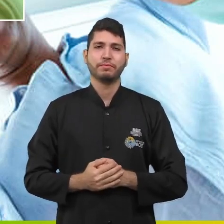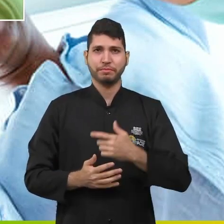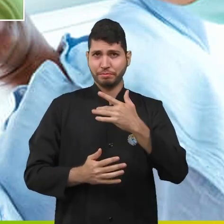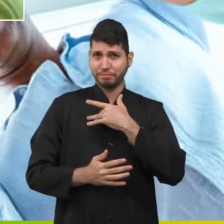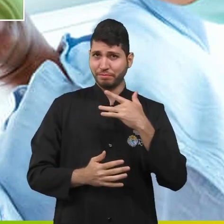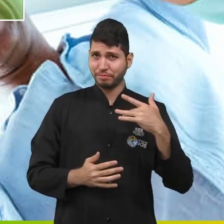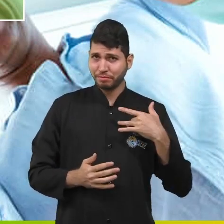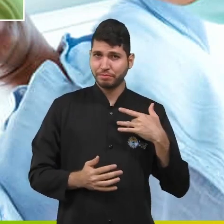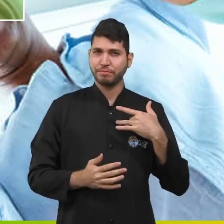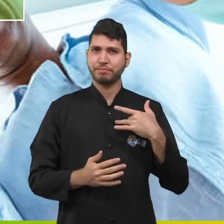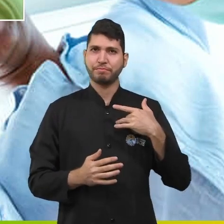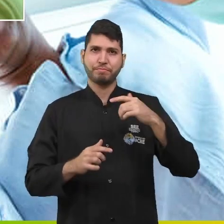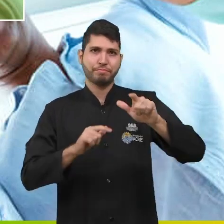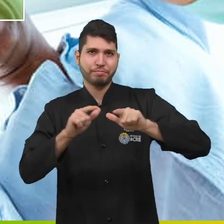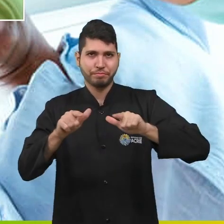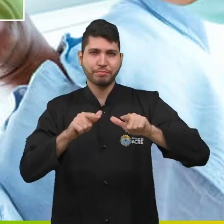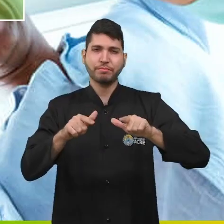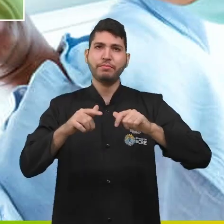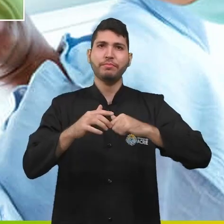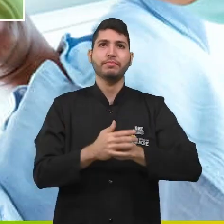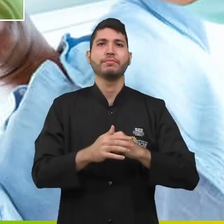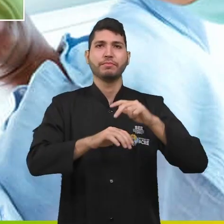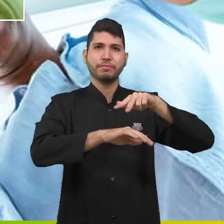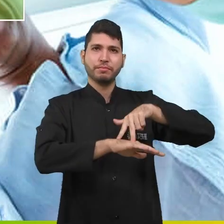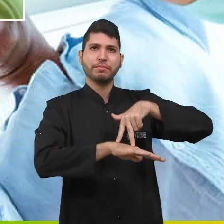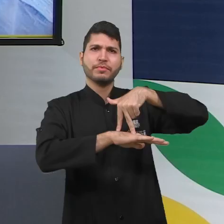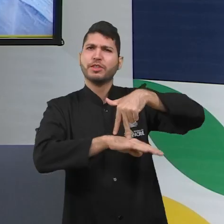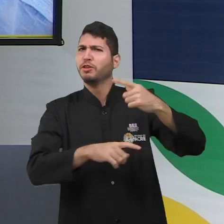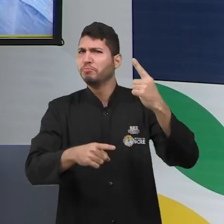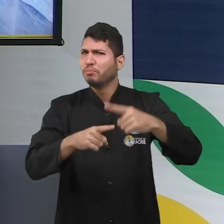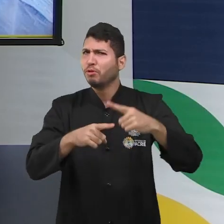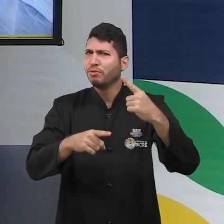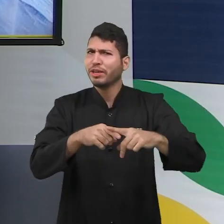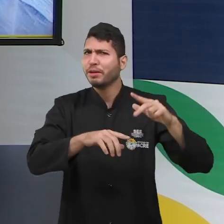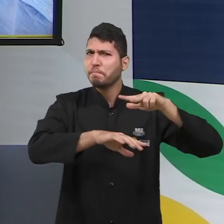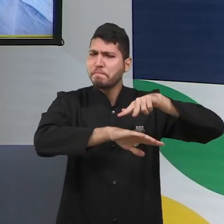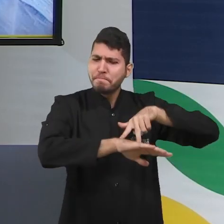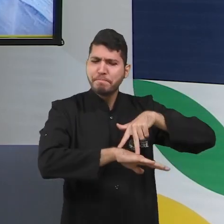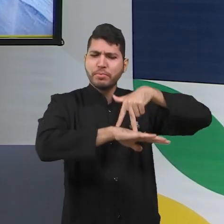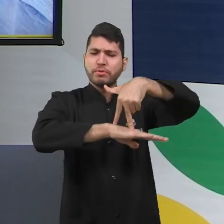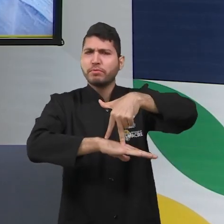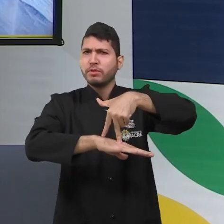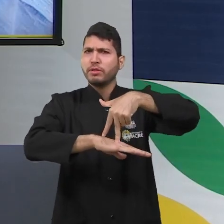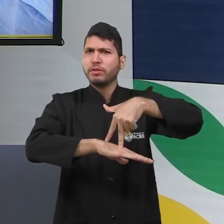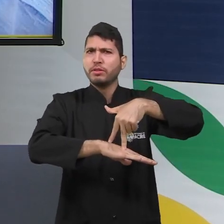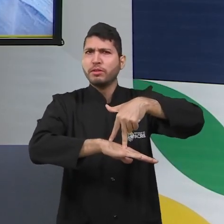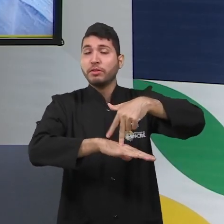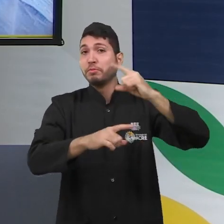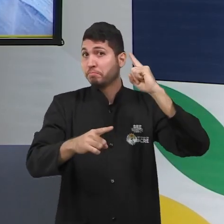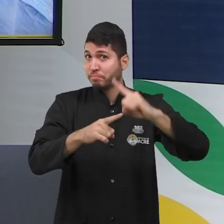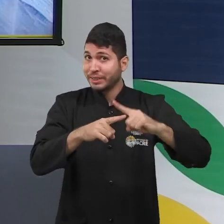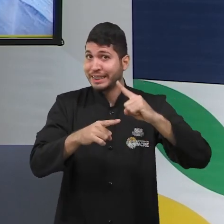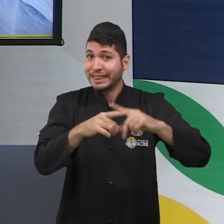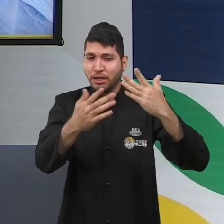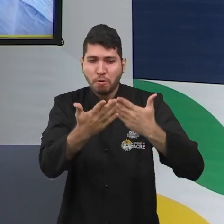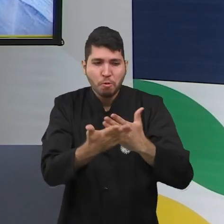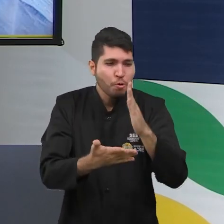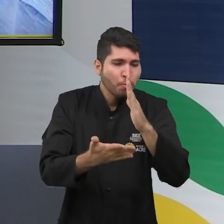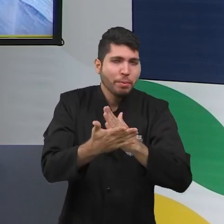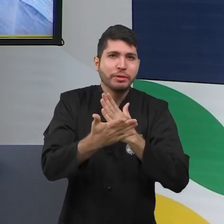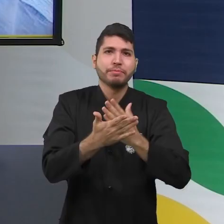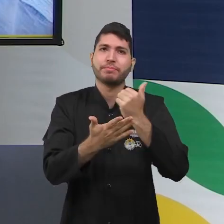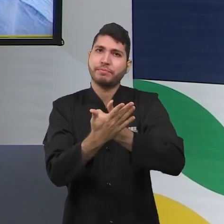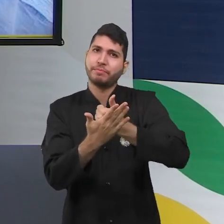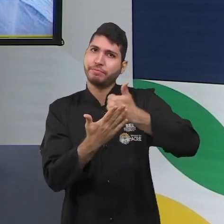saúde, trabalho e protagonismo. Por que protagonismo, professor? Porque em algumas ações é você que